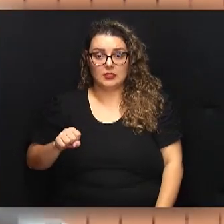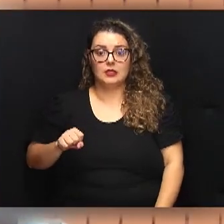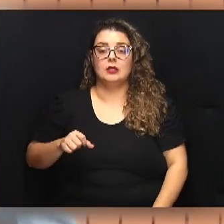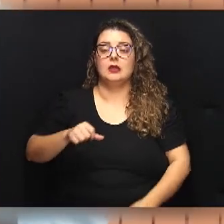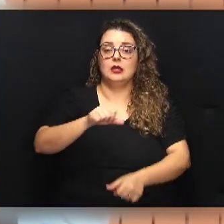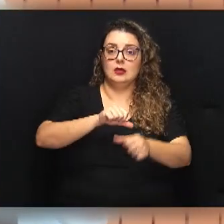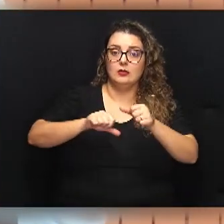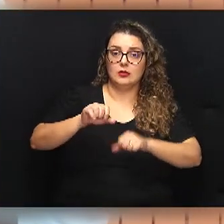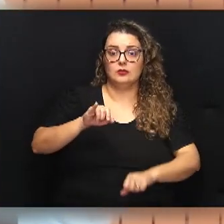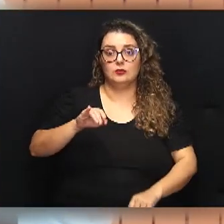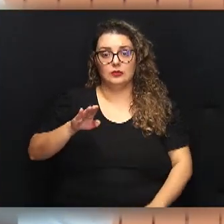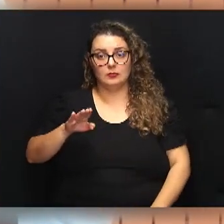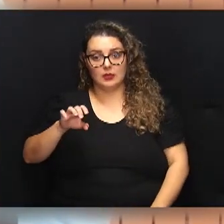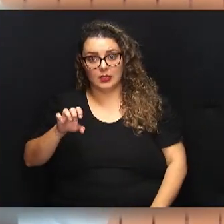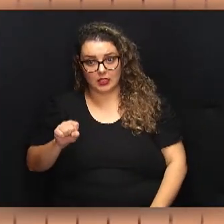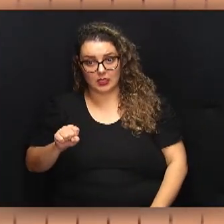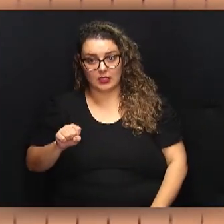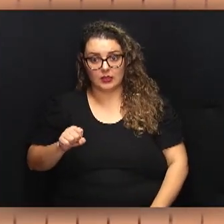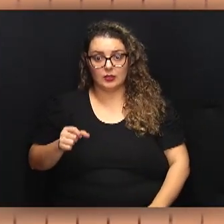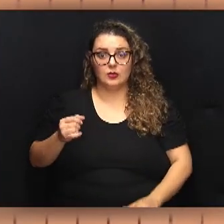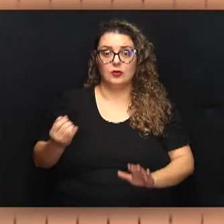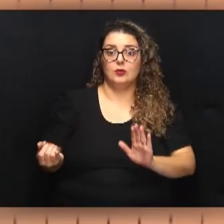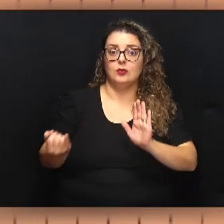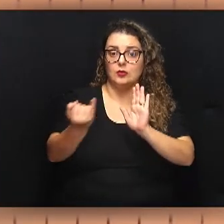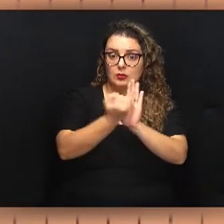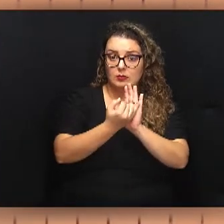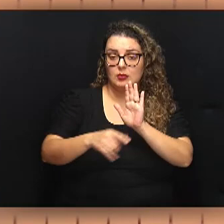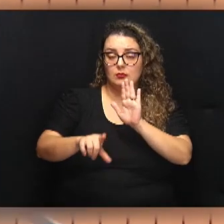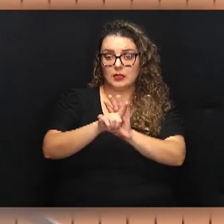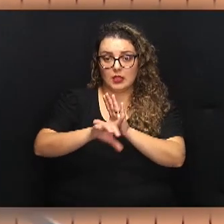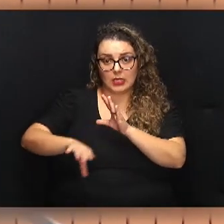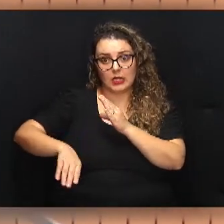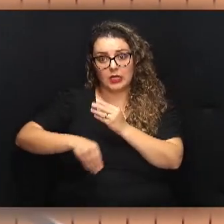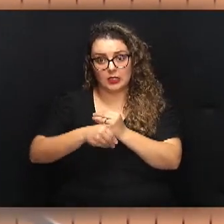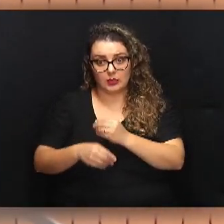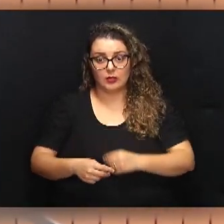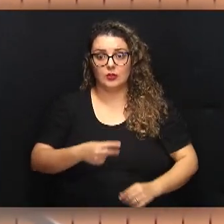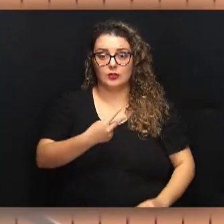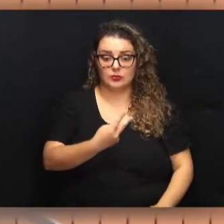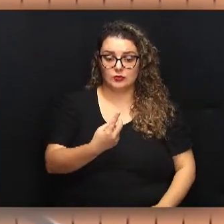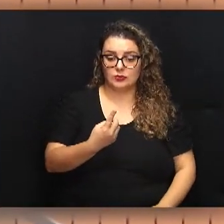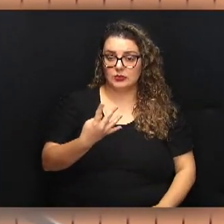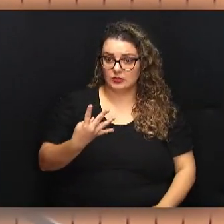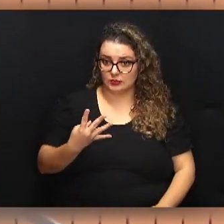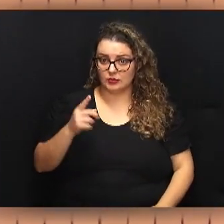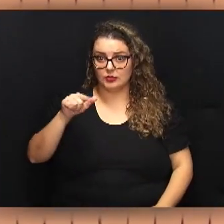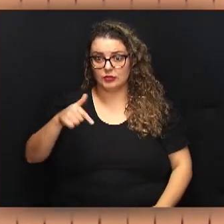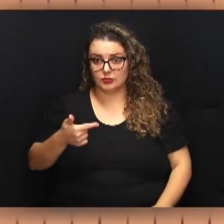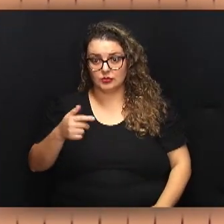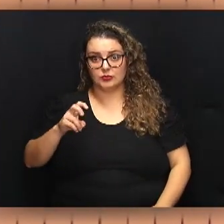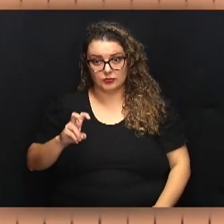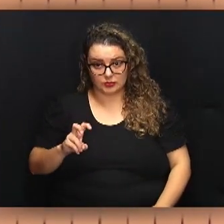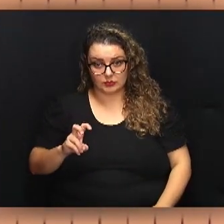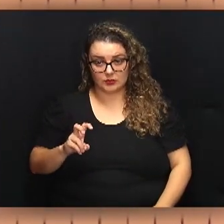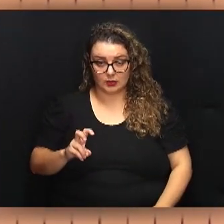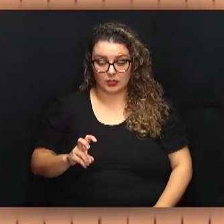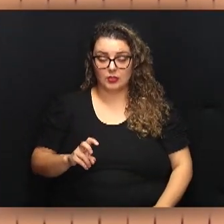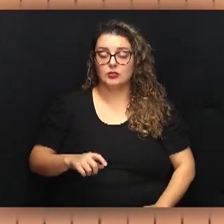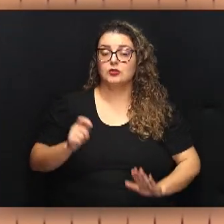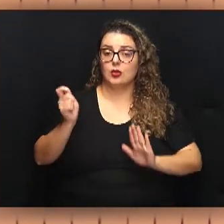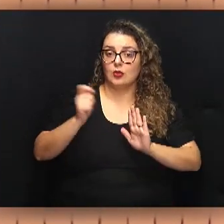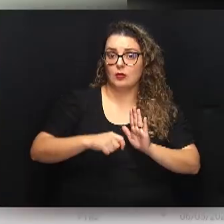do IBS, o imposto instituído pela Lei Complementar 214 de 2025, de